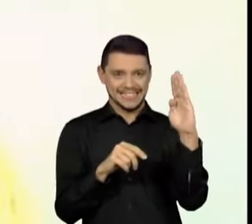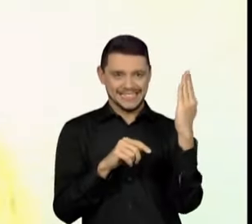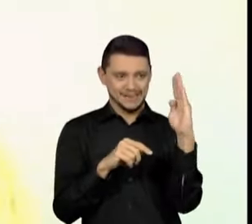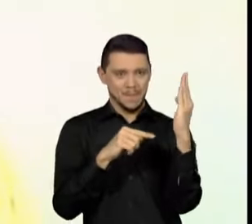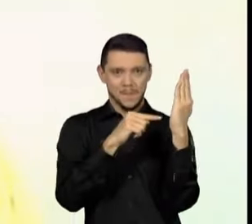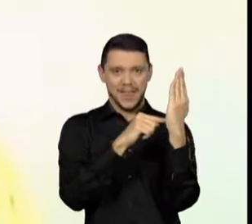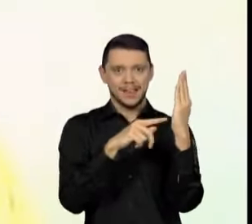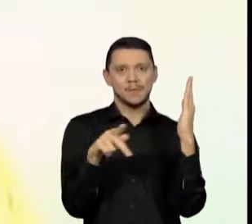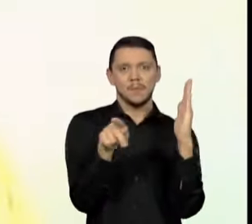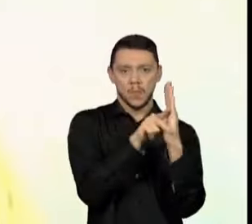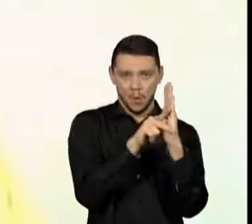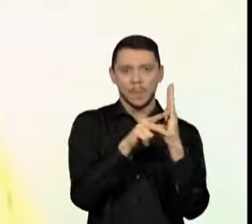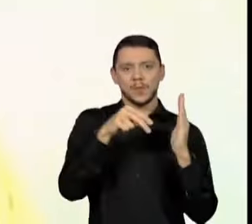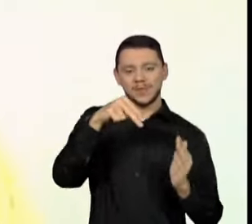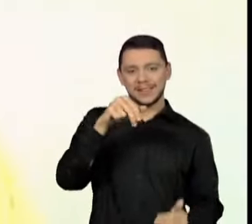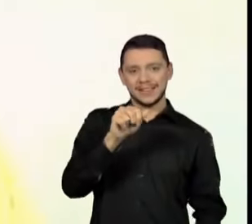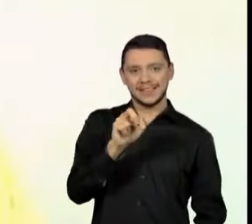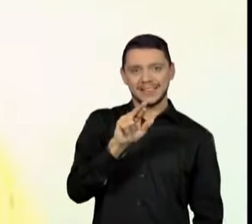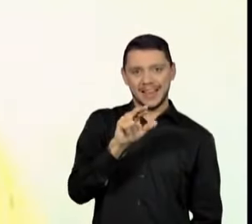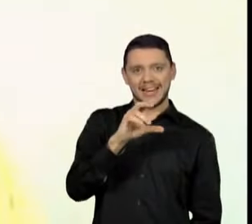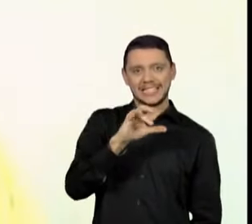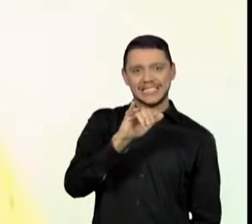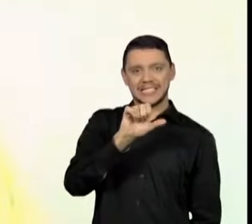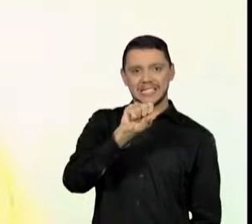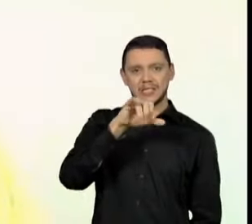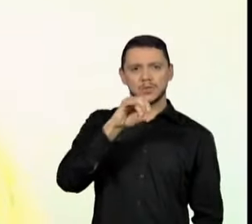o nosso rosto. A beleza negra,